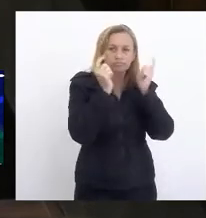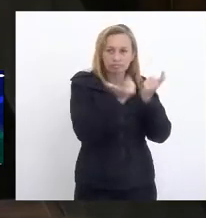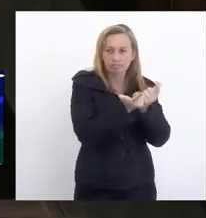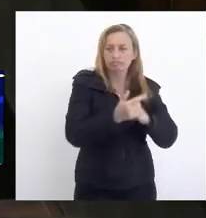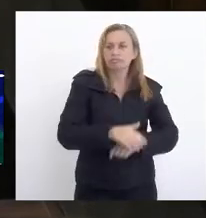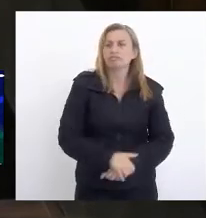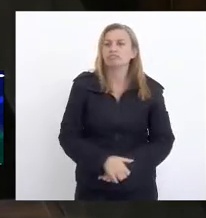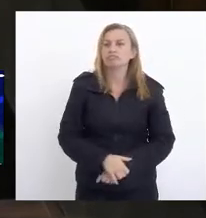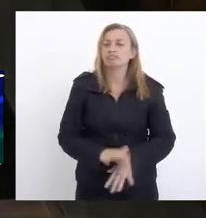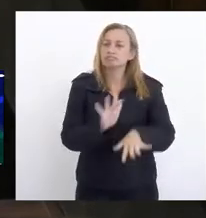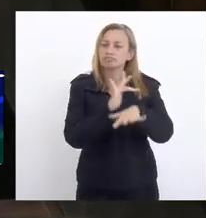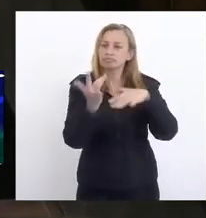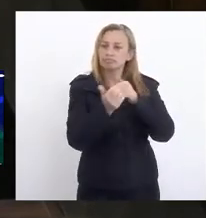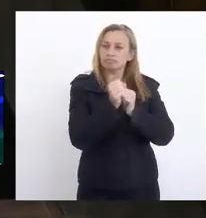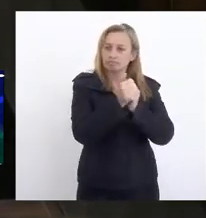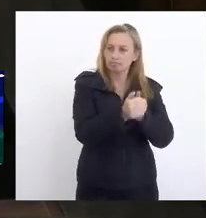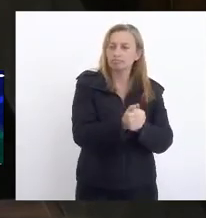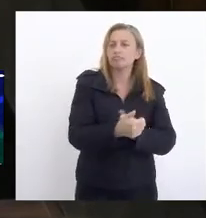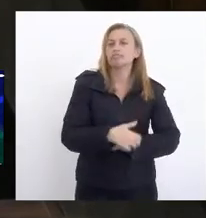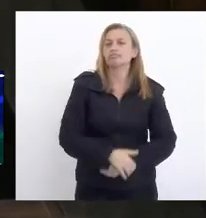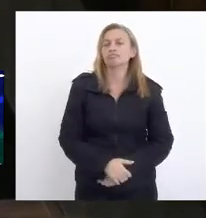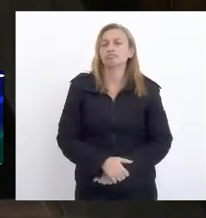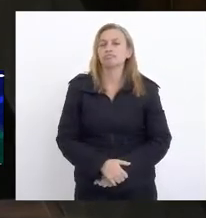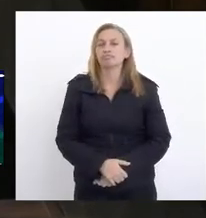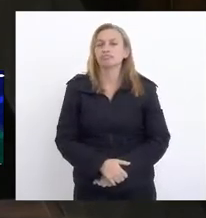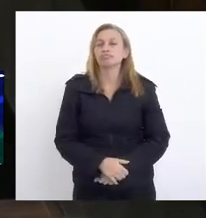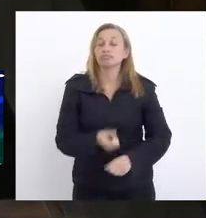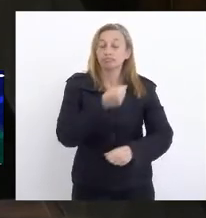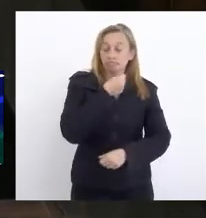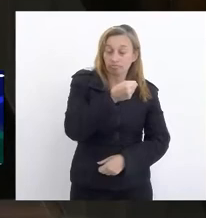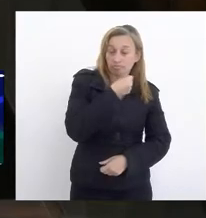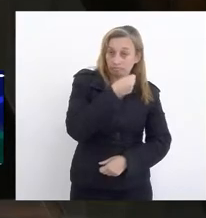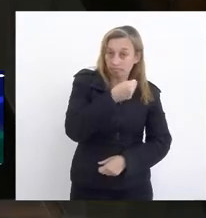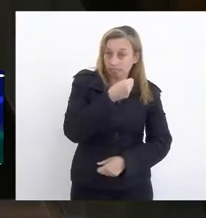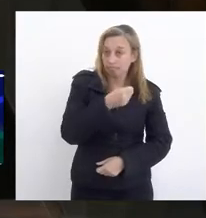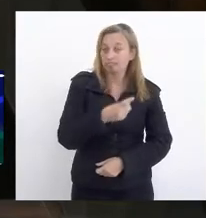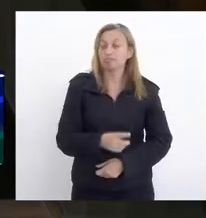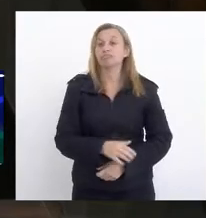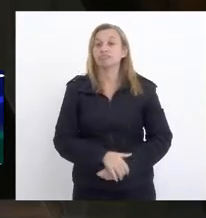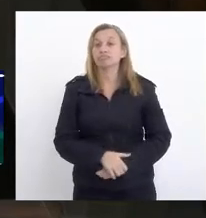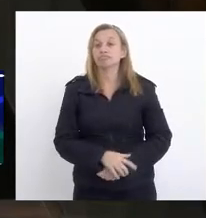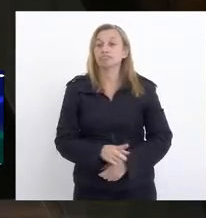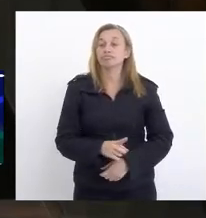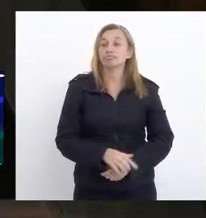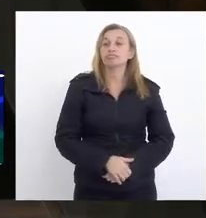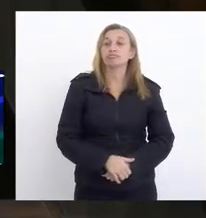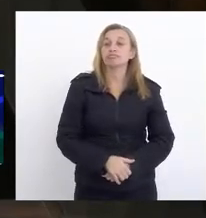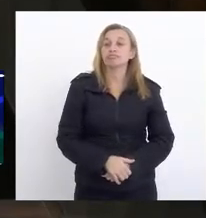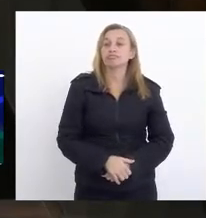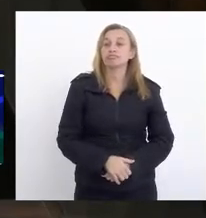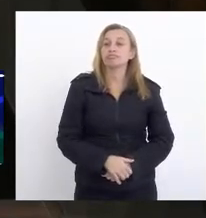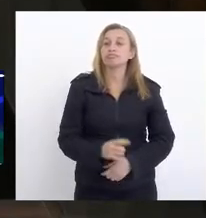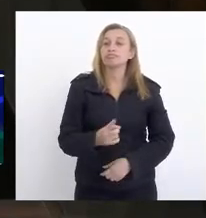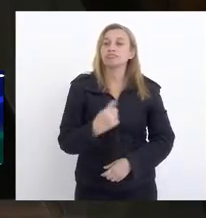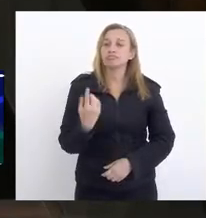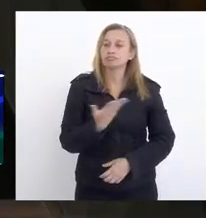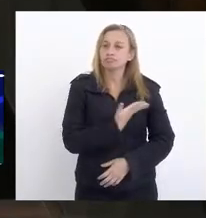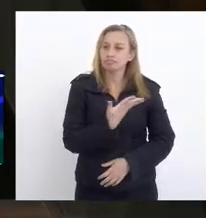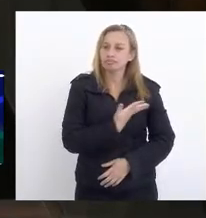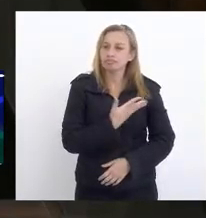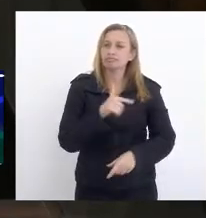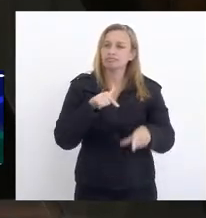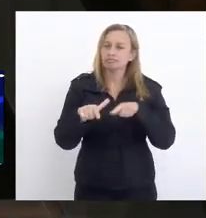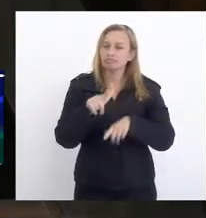pela TV Alerj, nos seguem pelas redes sociais, imprensa que faz a cobertura das nossas sessões plenárias e os nossos colegas de trabalho